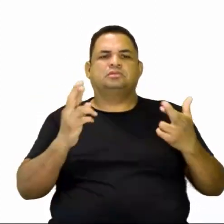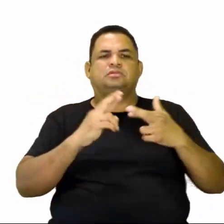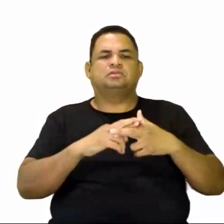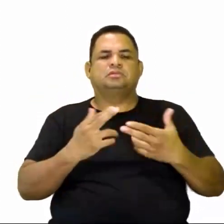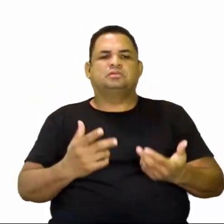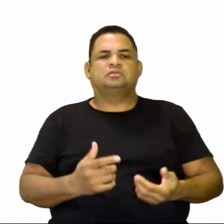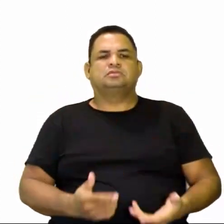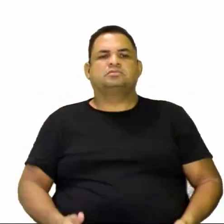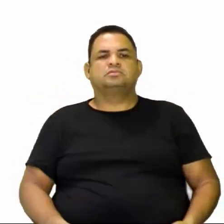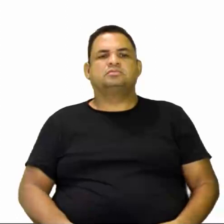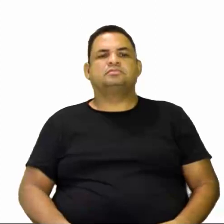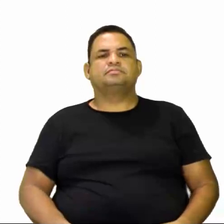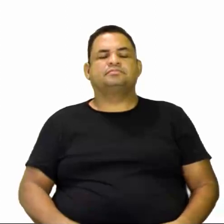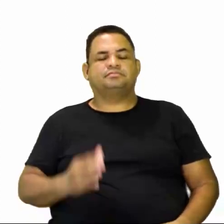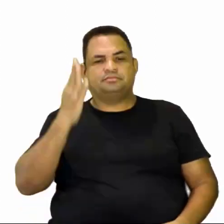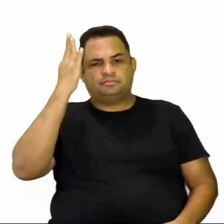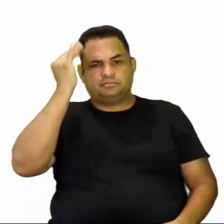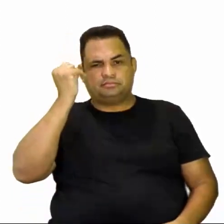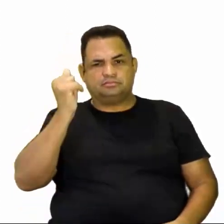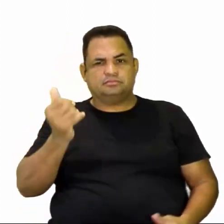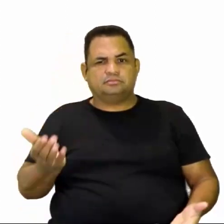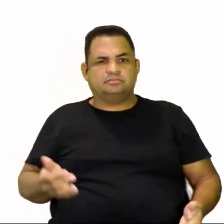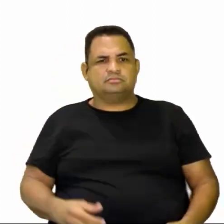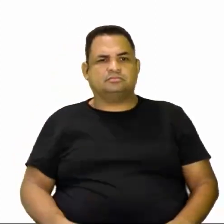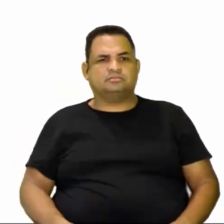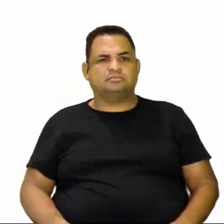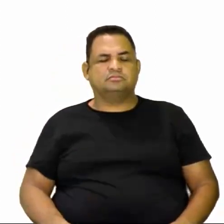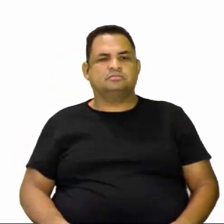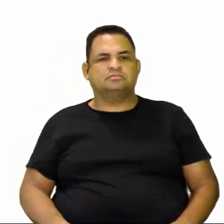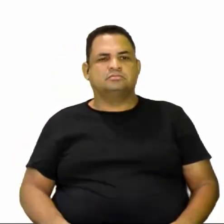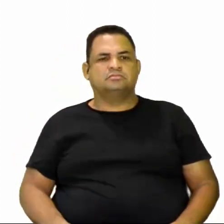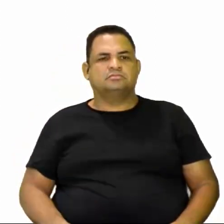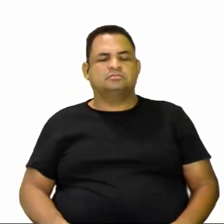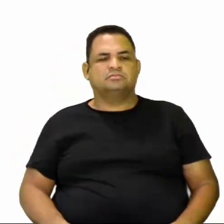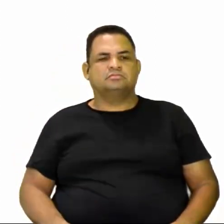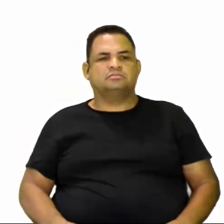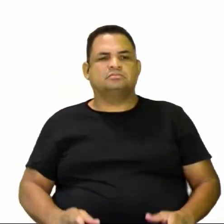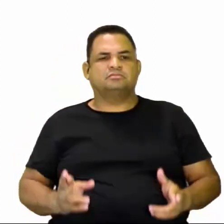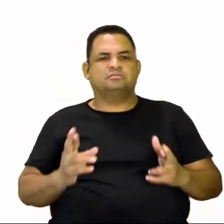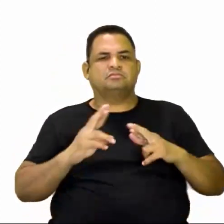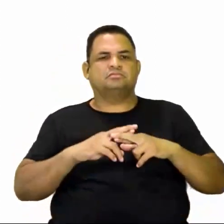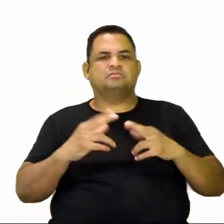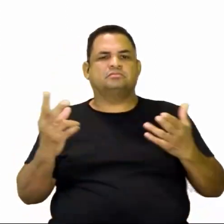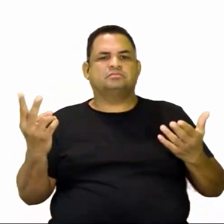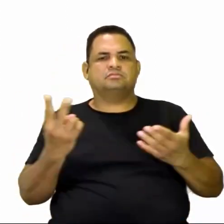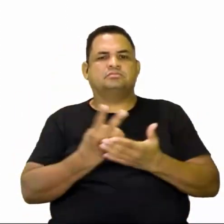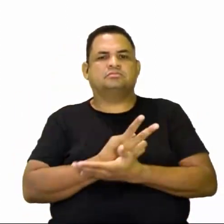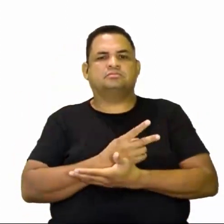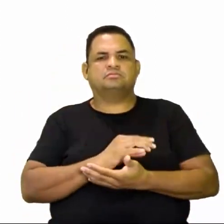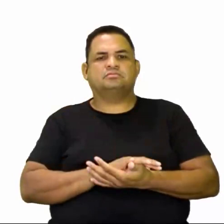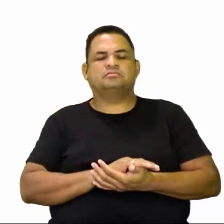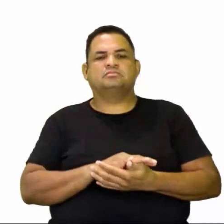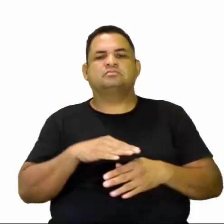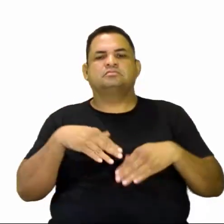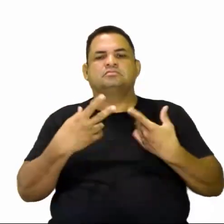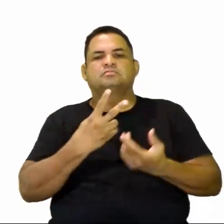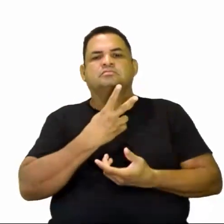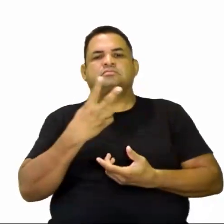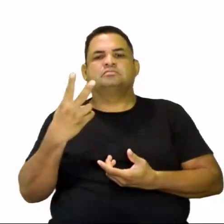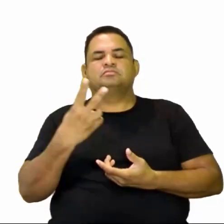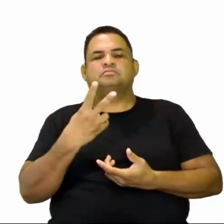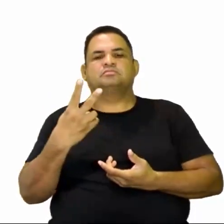de dupla troca, sabemos que é a reação que ocorre quando